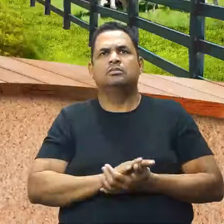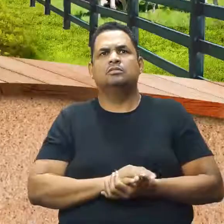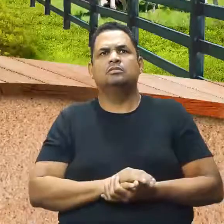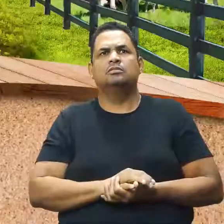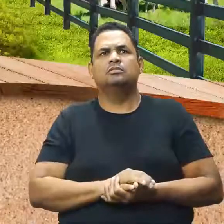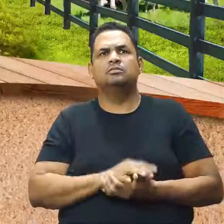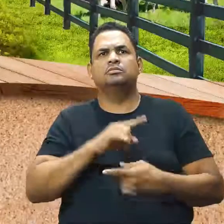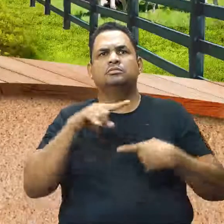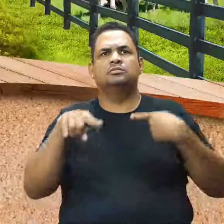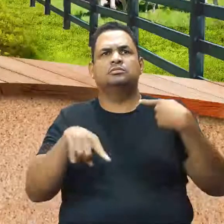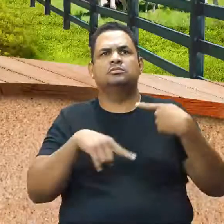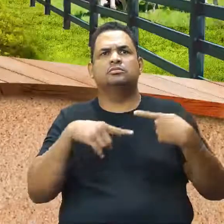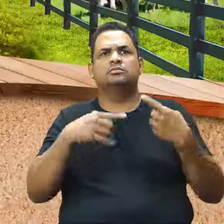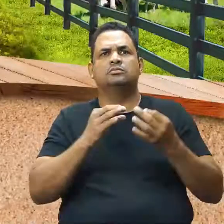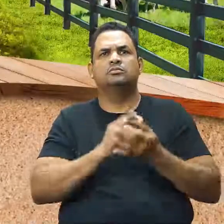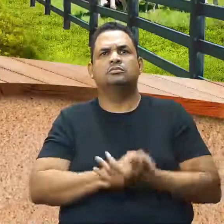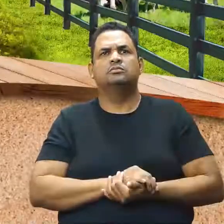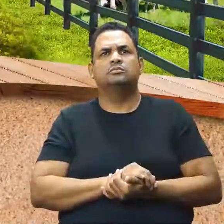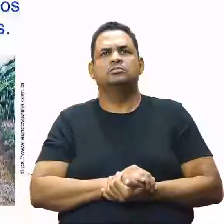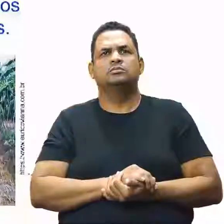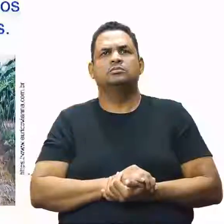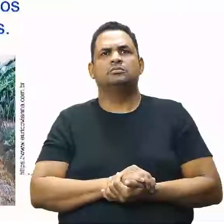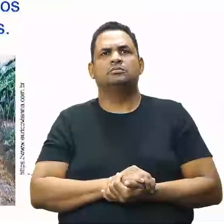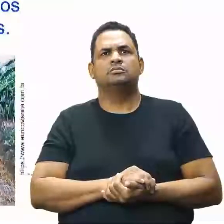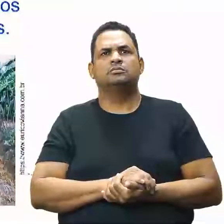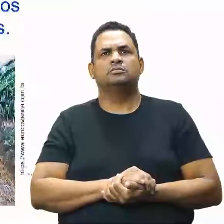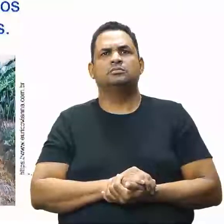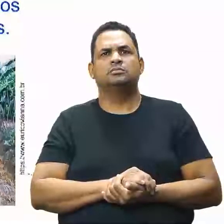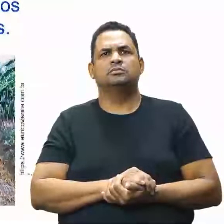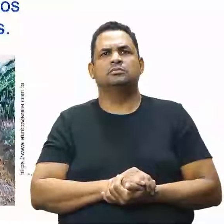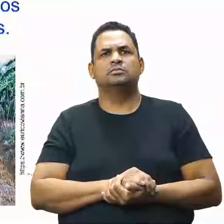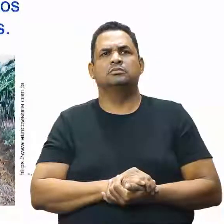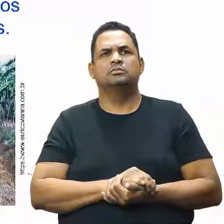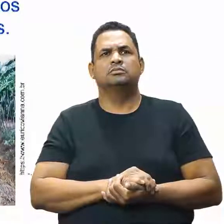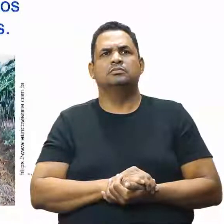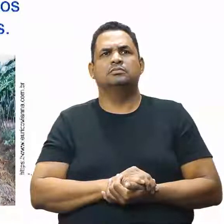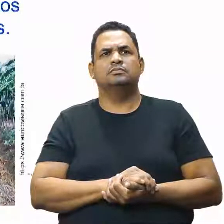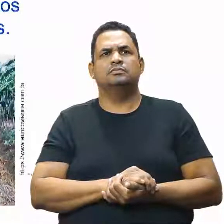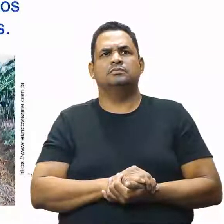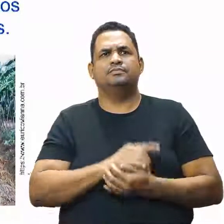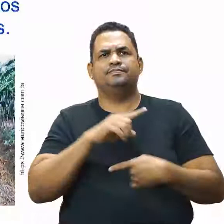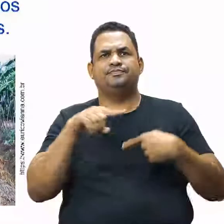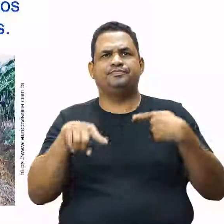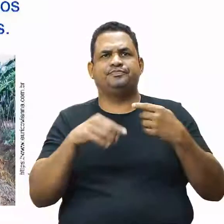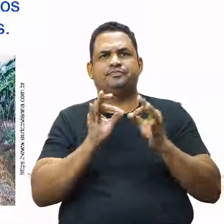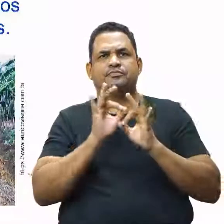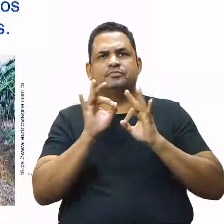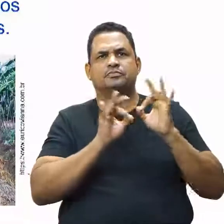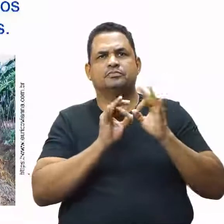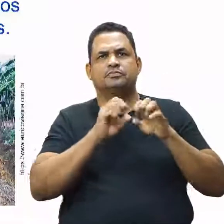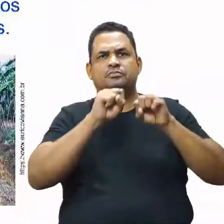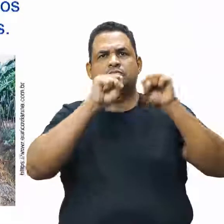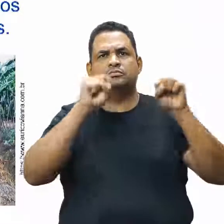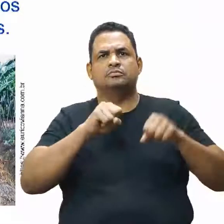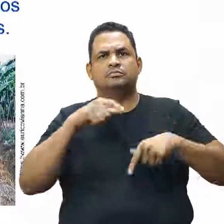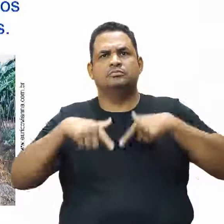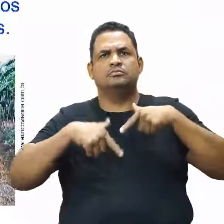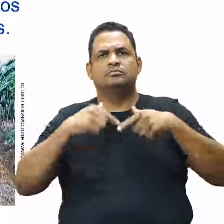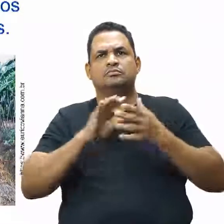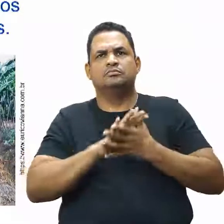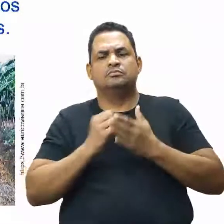o objetivo, tela cheia, meu diretor, o objetivo é formar sistemas